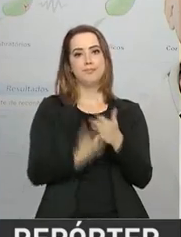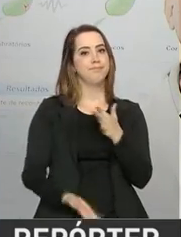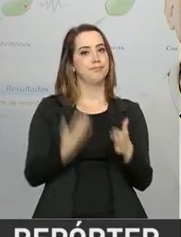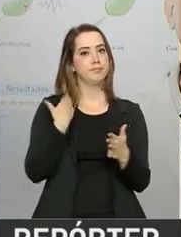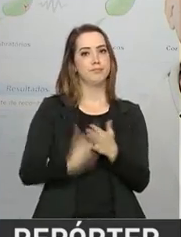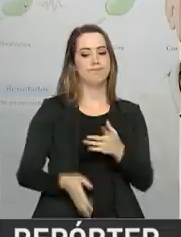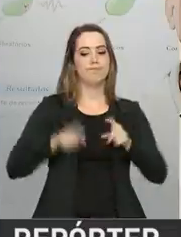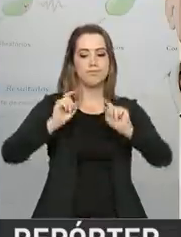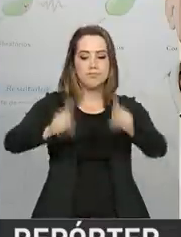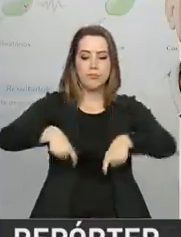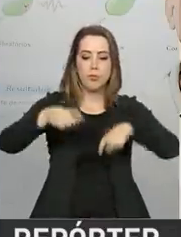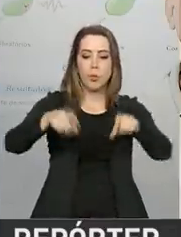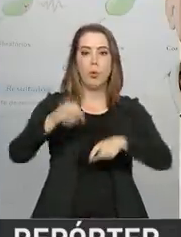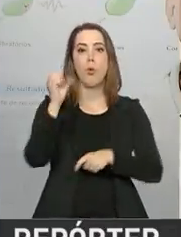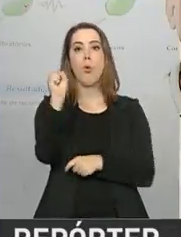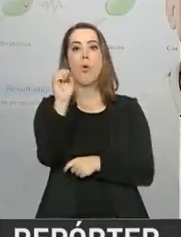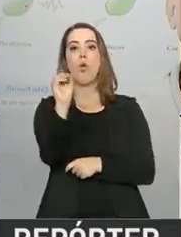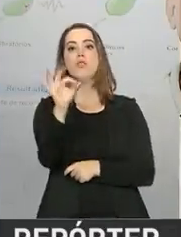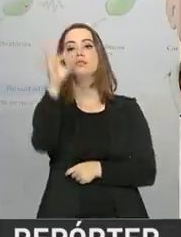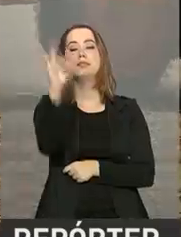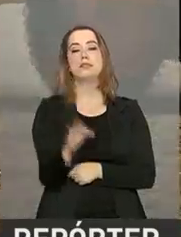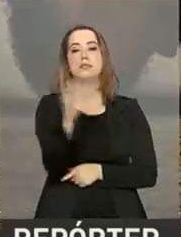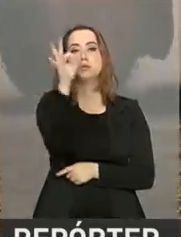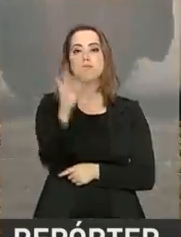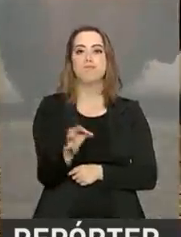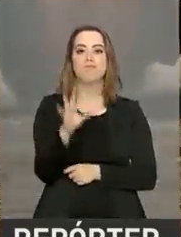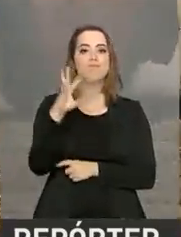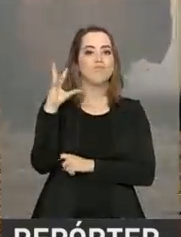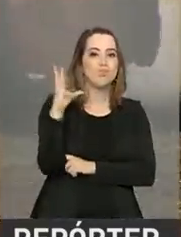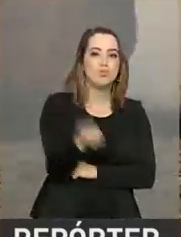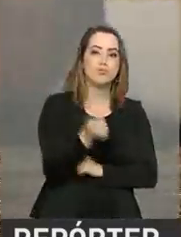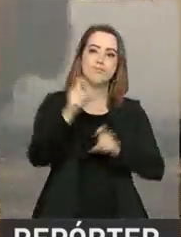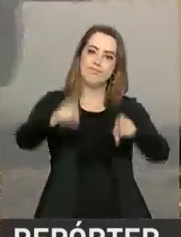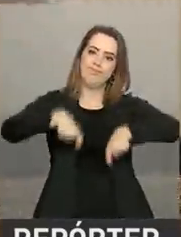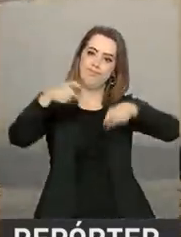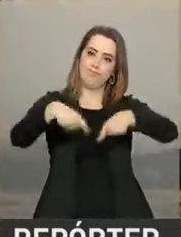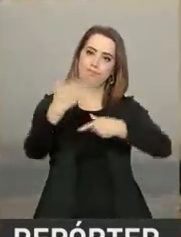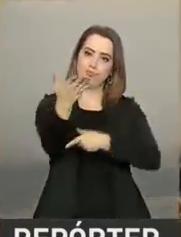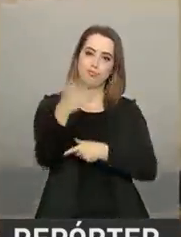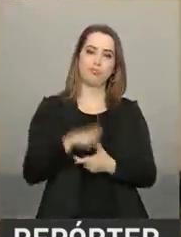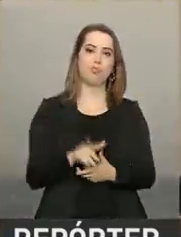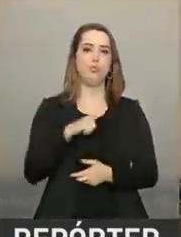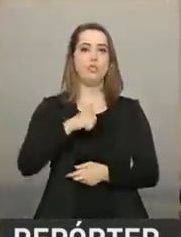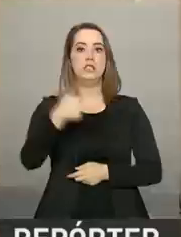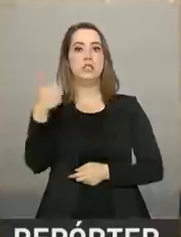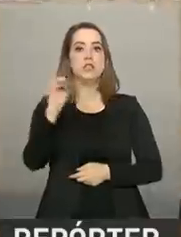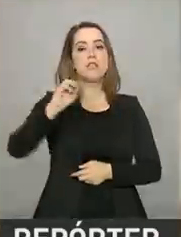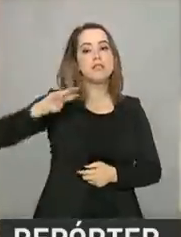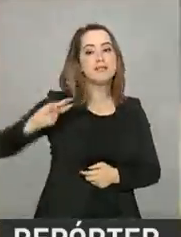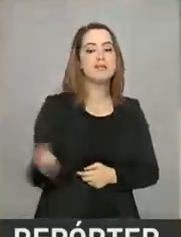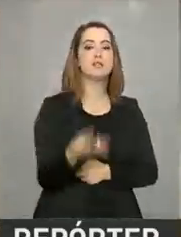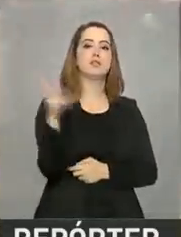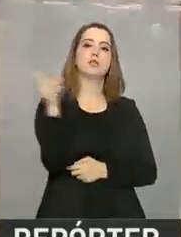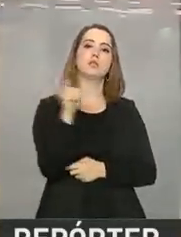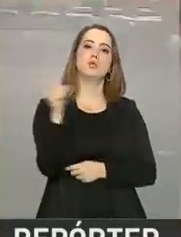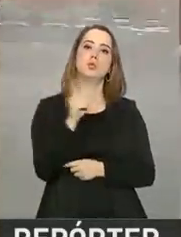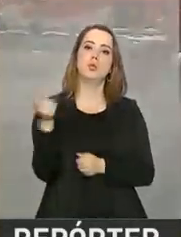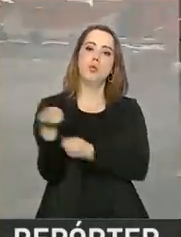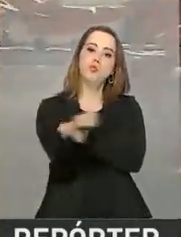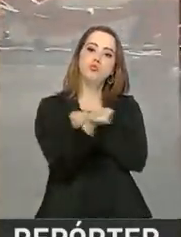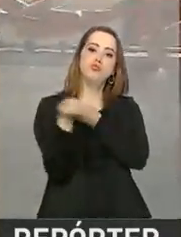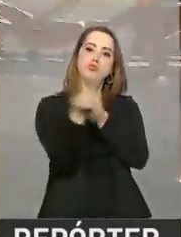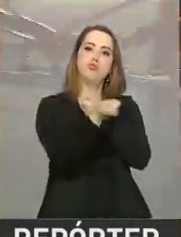lavoura podem chegar a 80% da produção os produtores brasileiros gastam cerca de 100 milhões de dólares com inseticidas